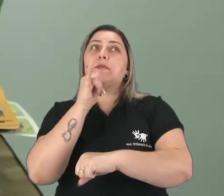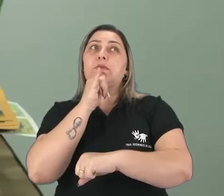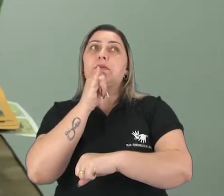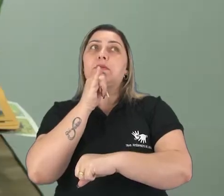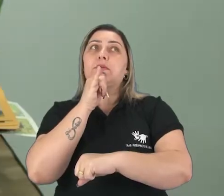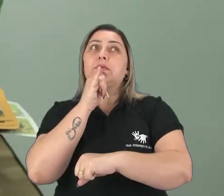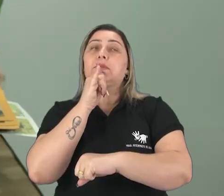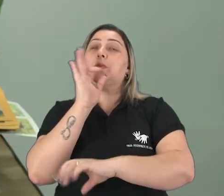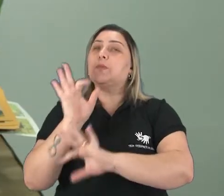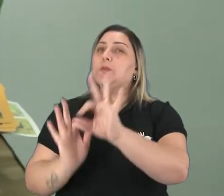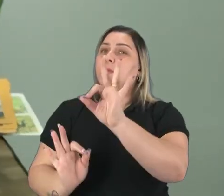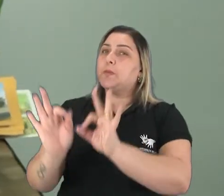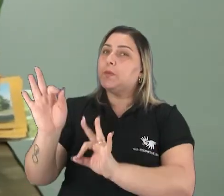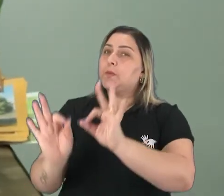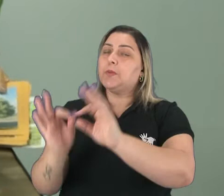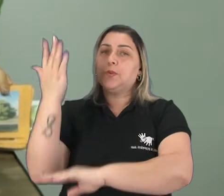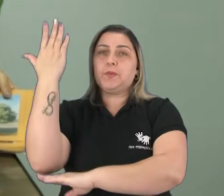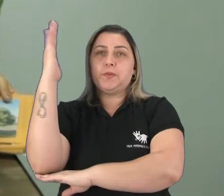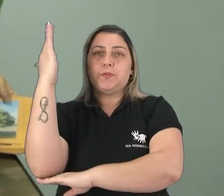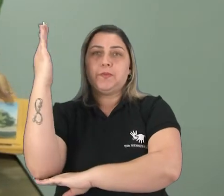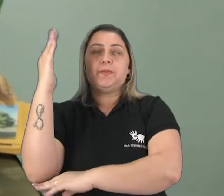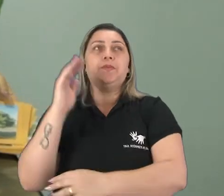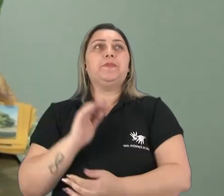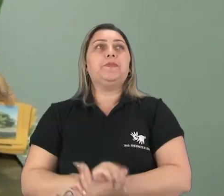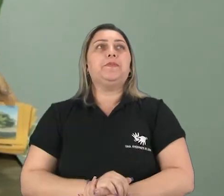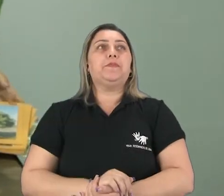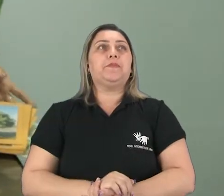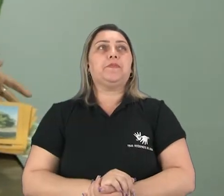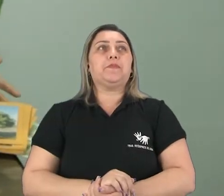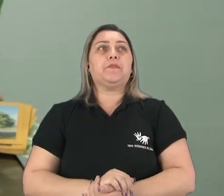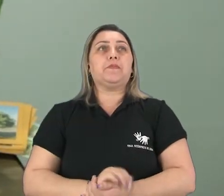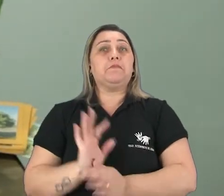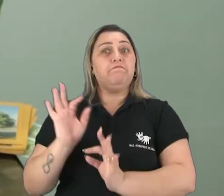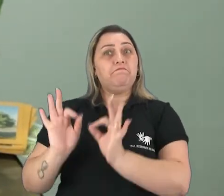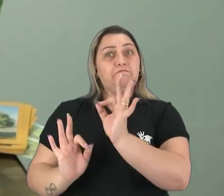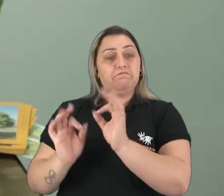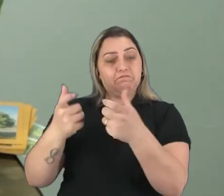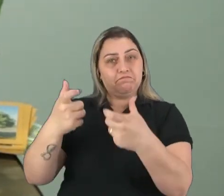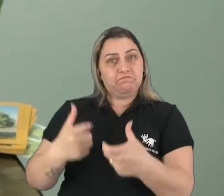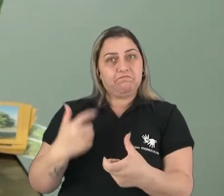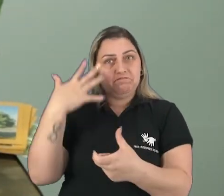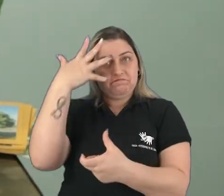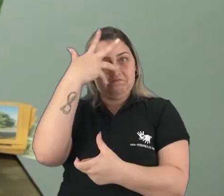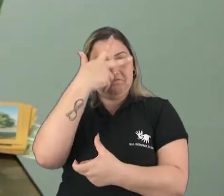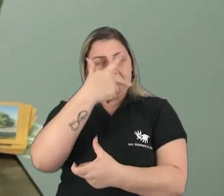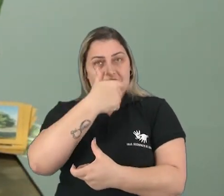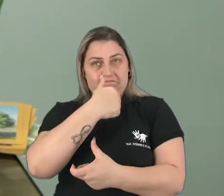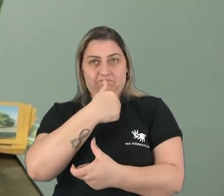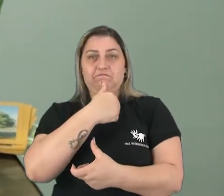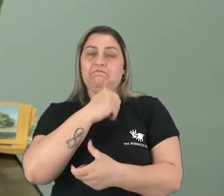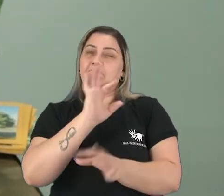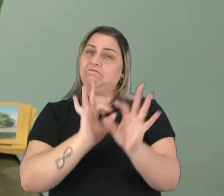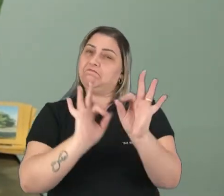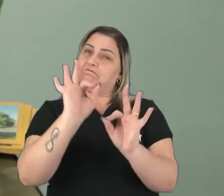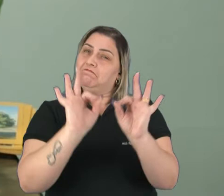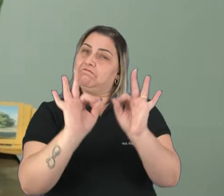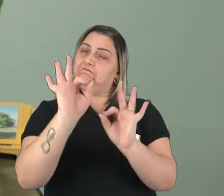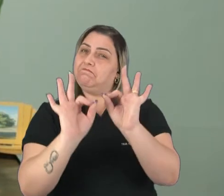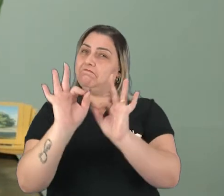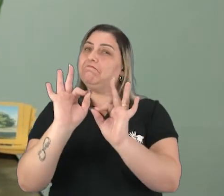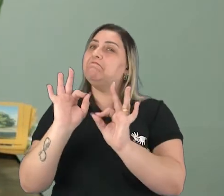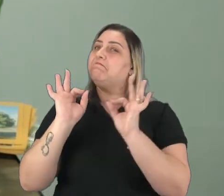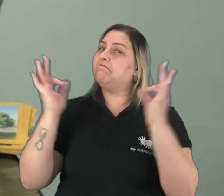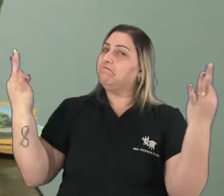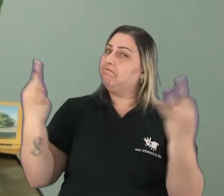planta ornamental, que servem para ornamentar, para decorar o ambiente, para deixar o